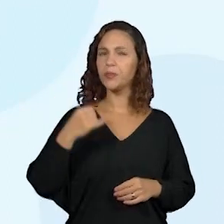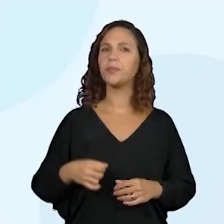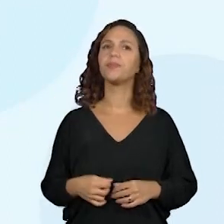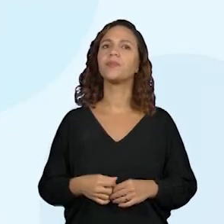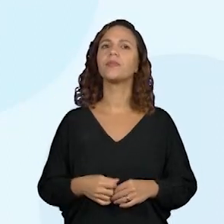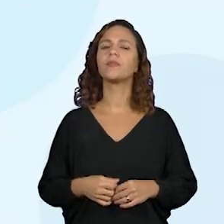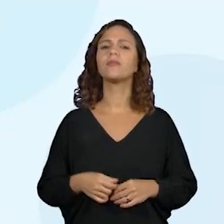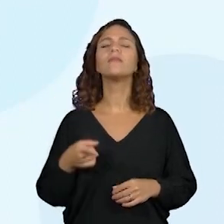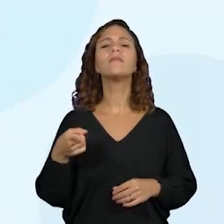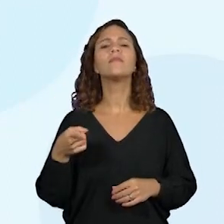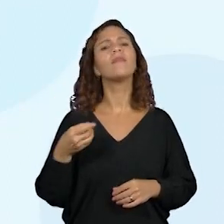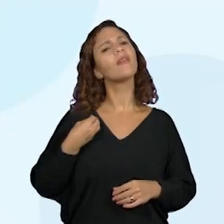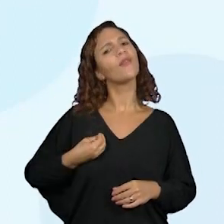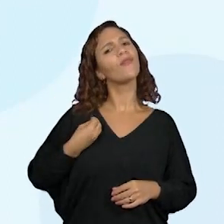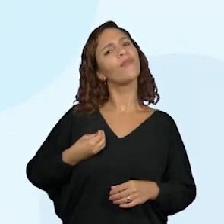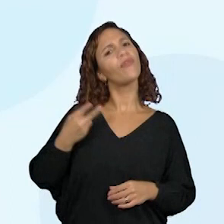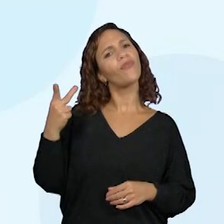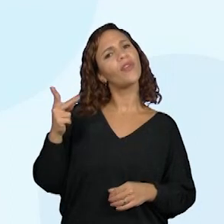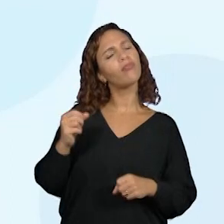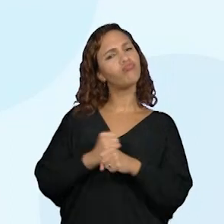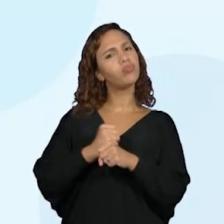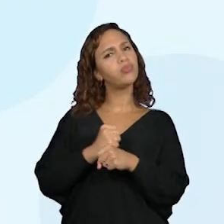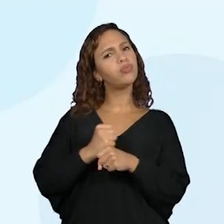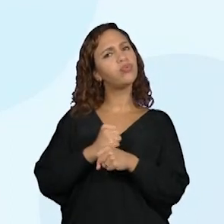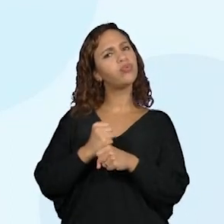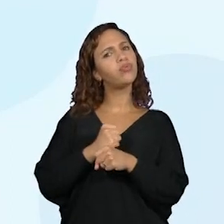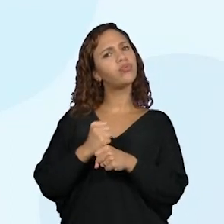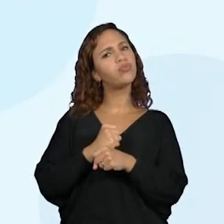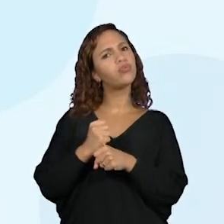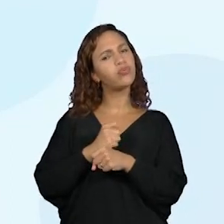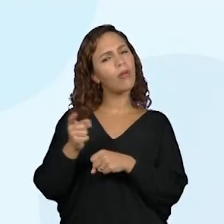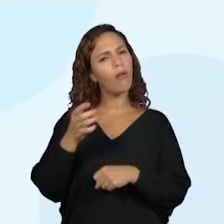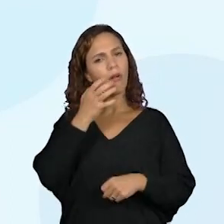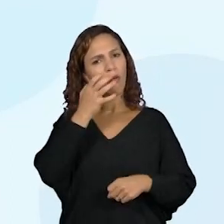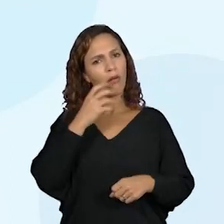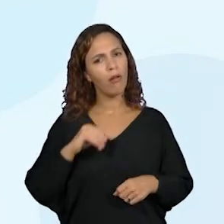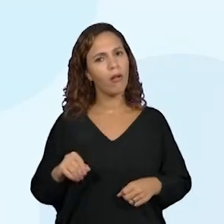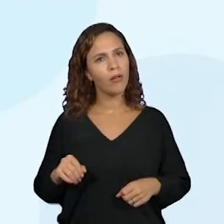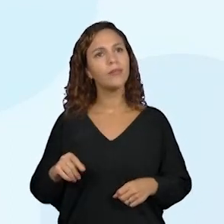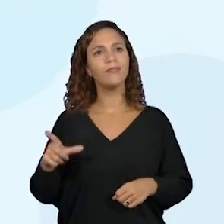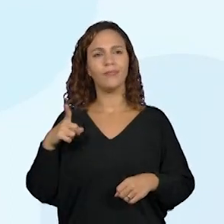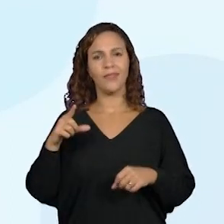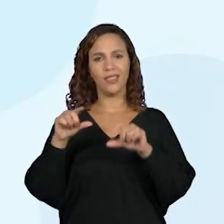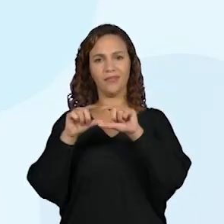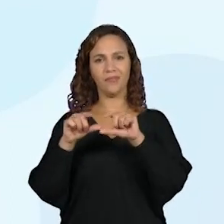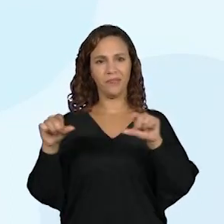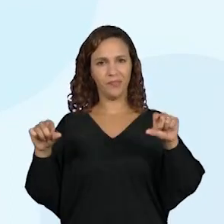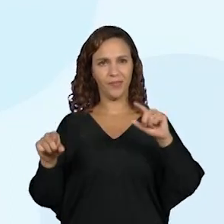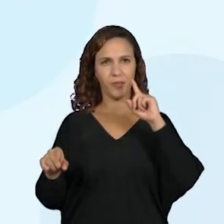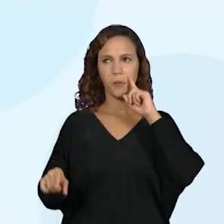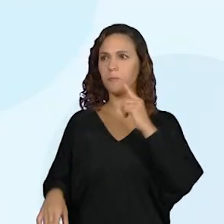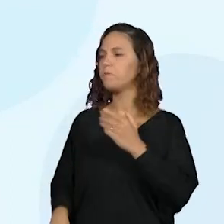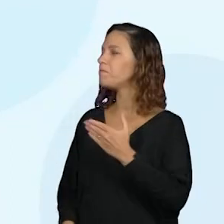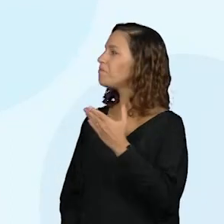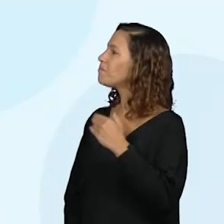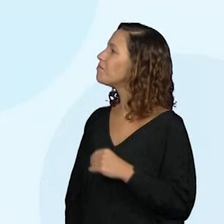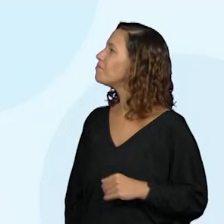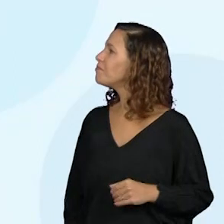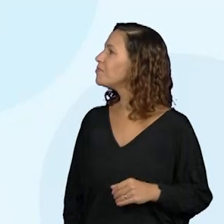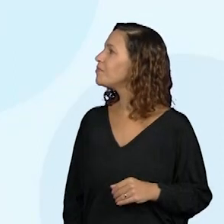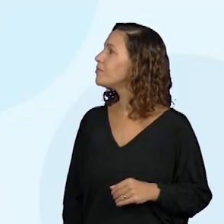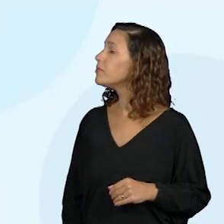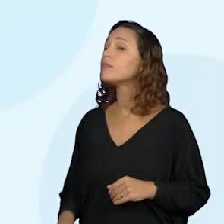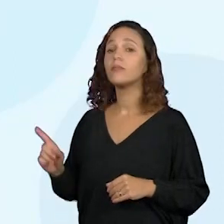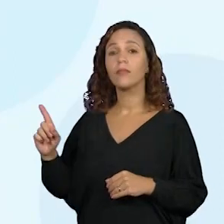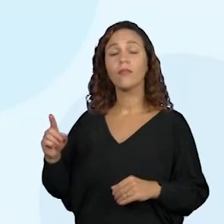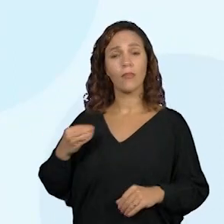sobre a expectativa de vida de um cachorro de um cão está bem aqui no começo desse parágrafo Olha só com